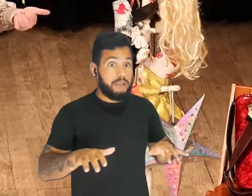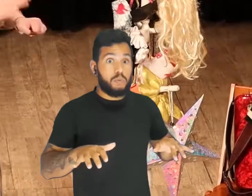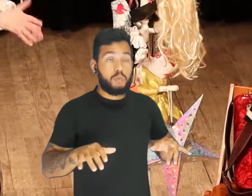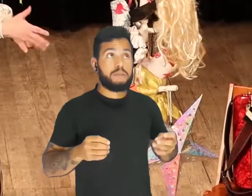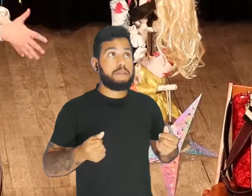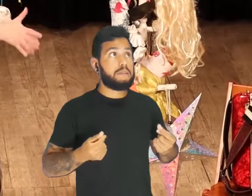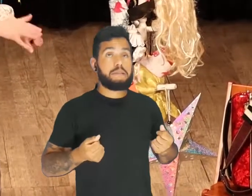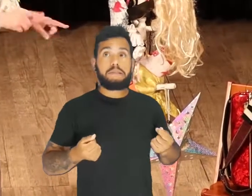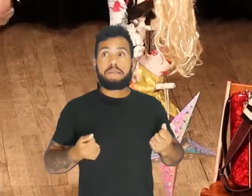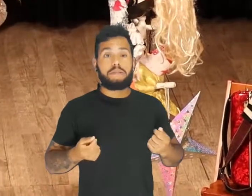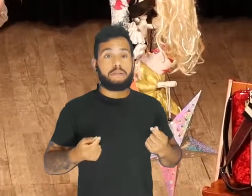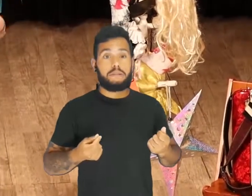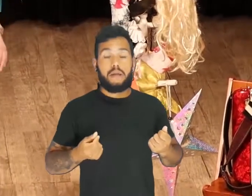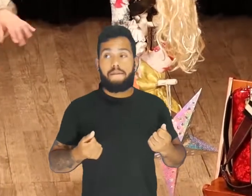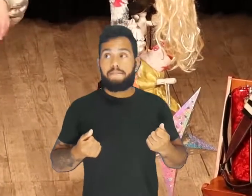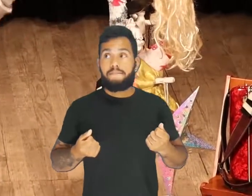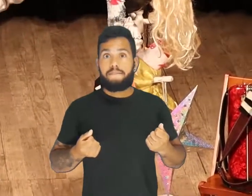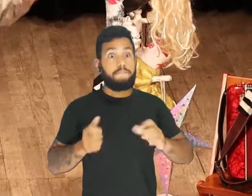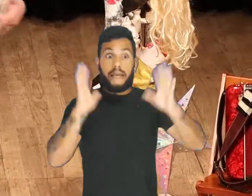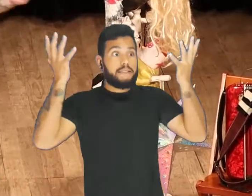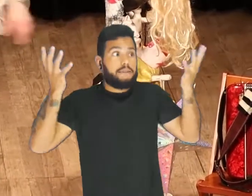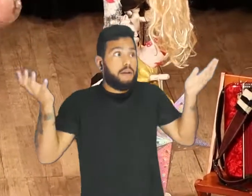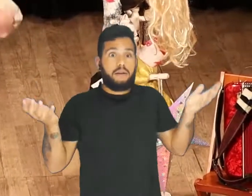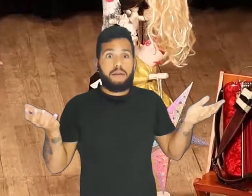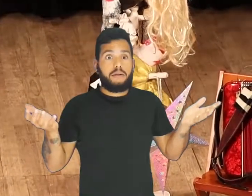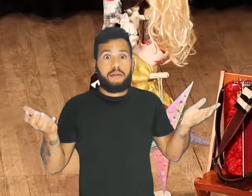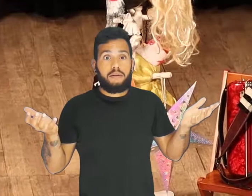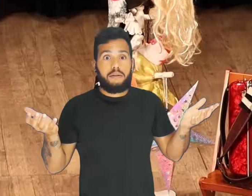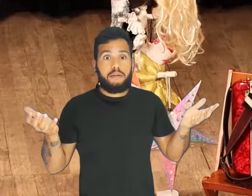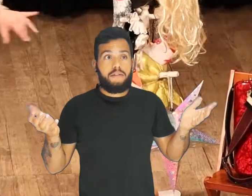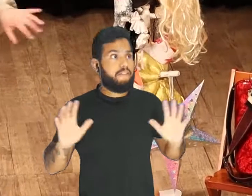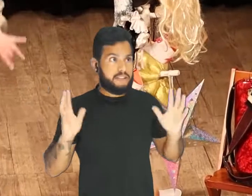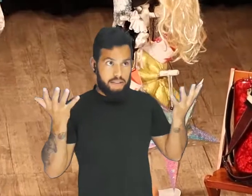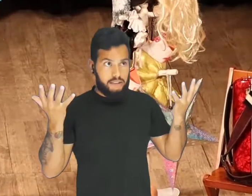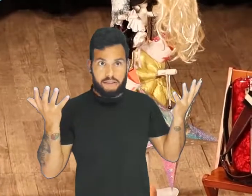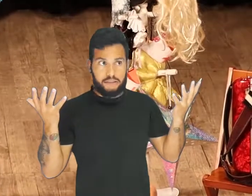Músico. Gaita. Teclado. Piano.